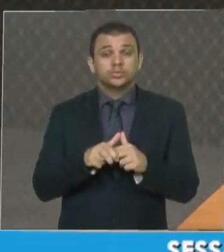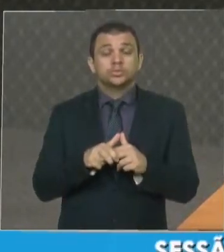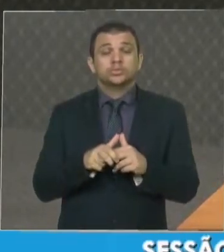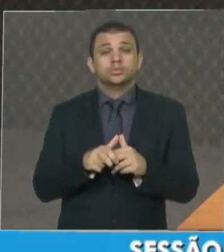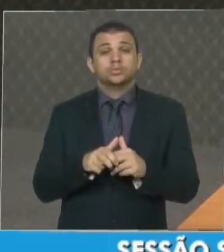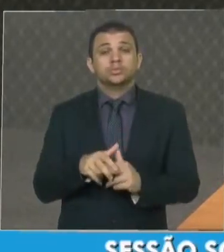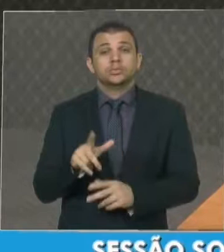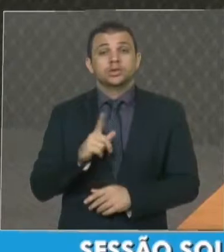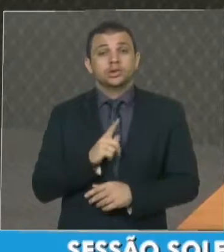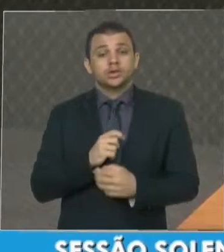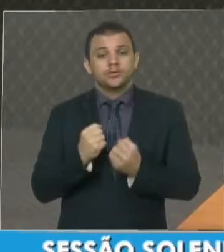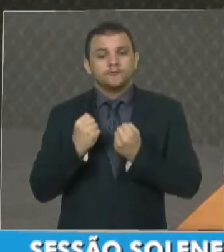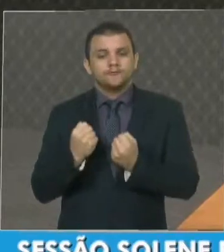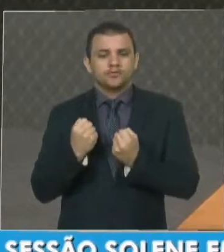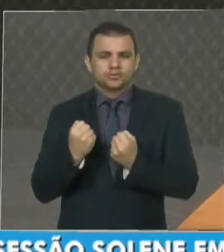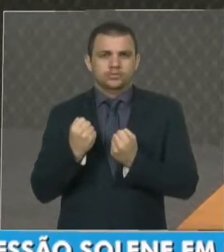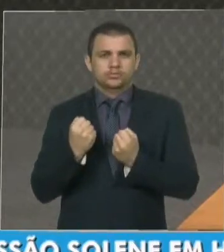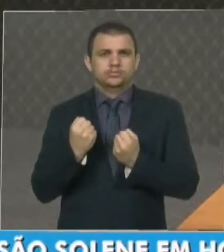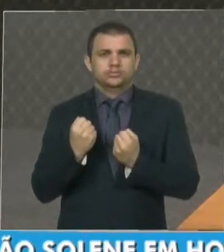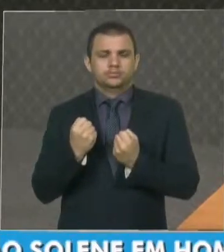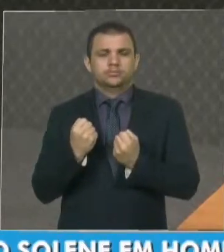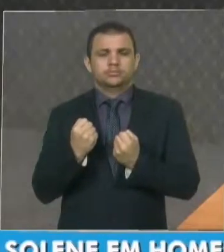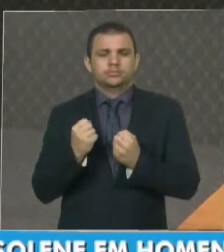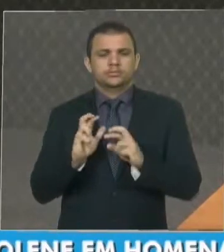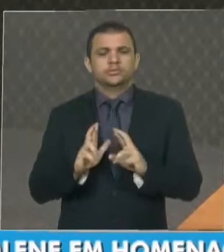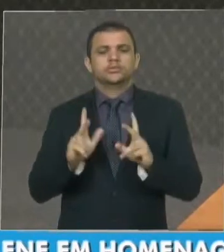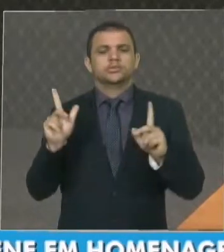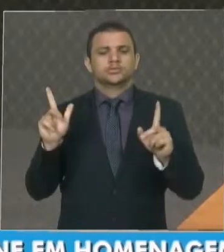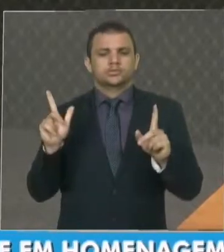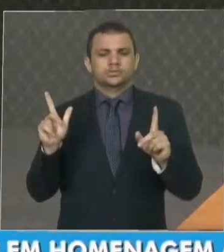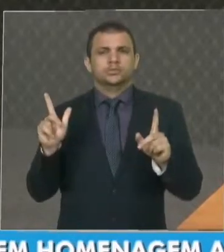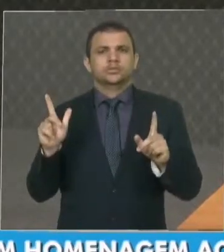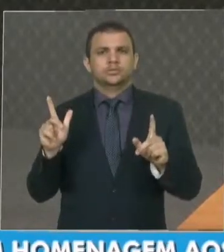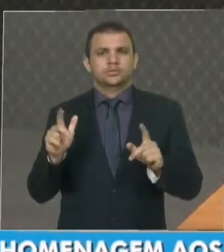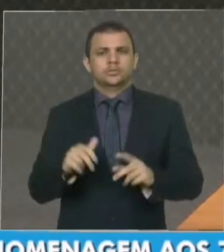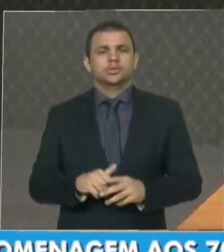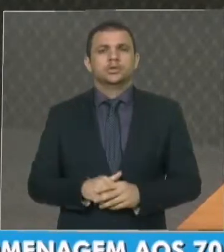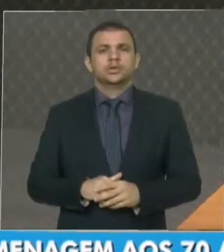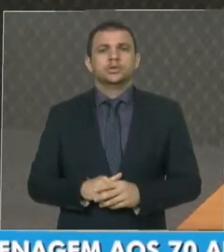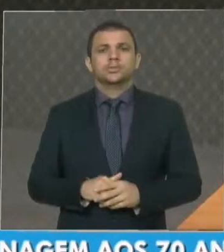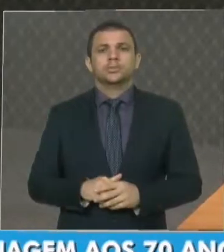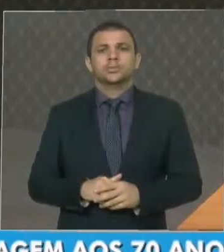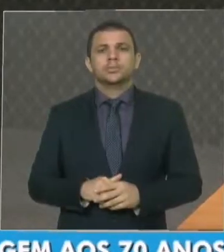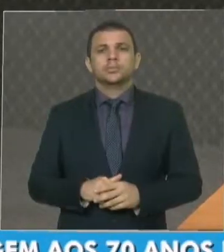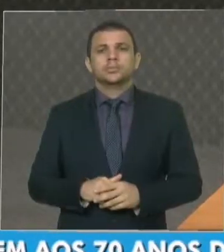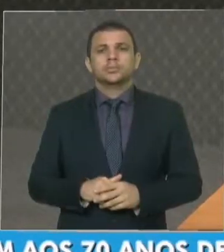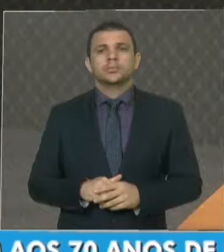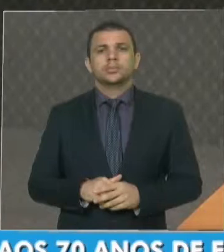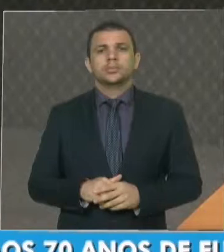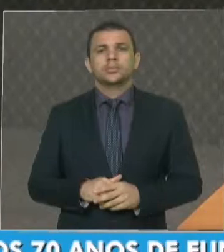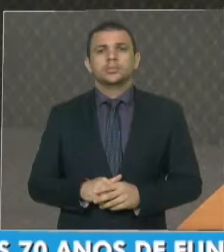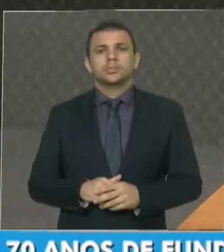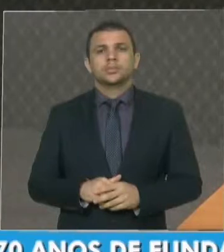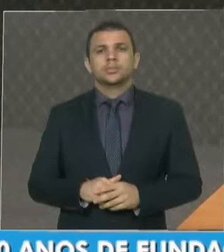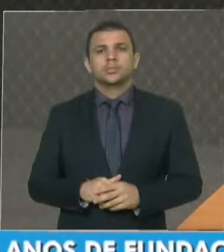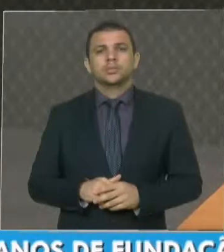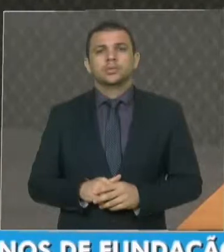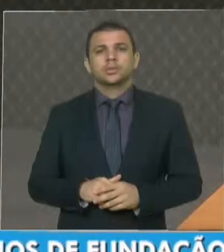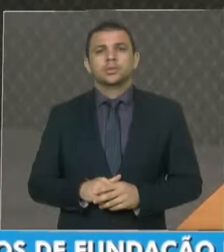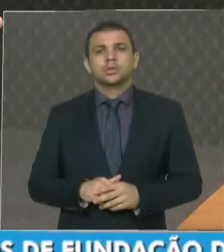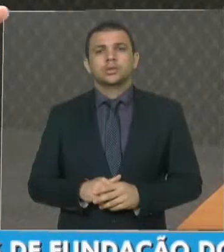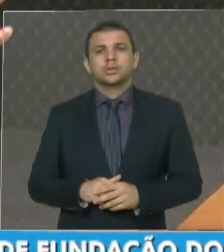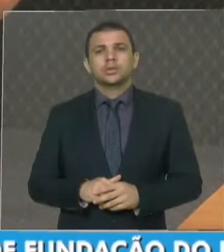tem a força que está diferente. Não tem muito diferenças entre